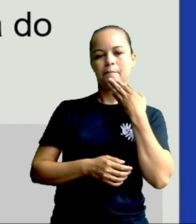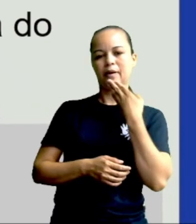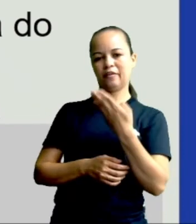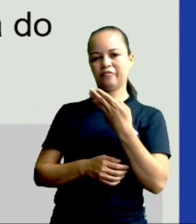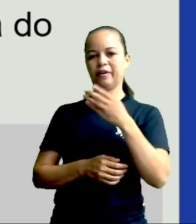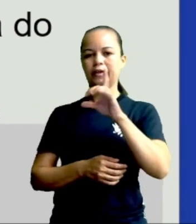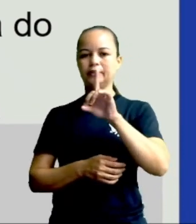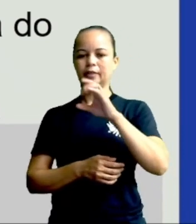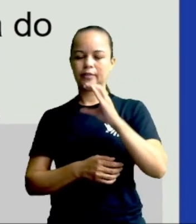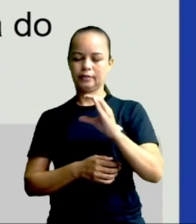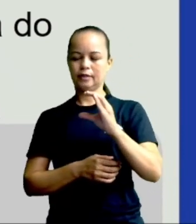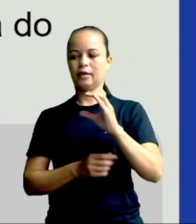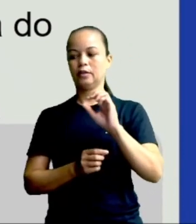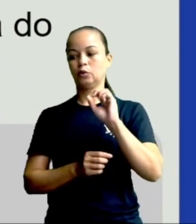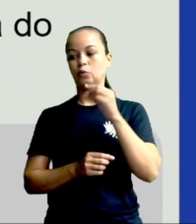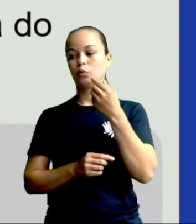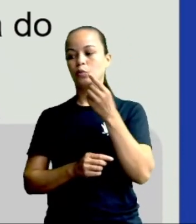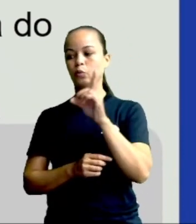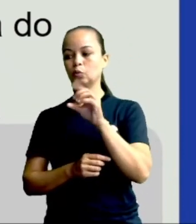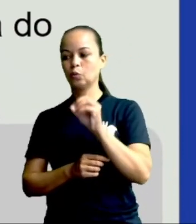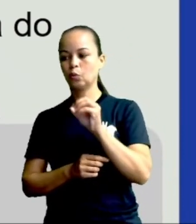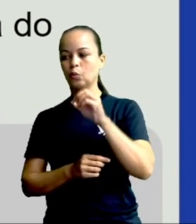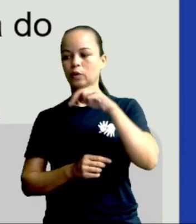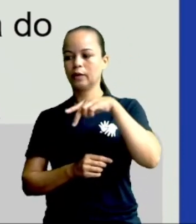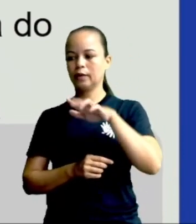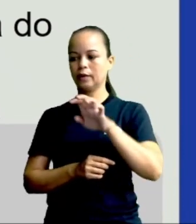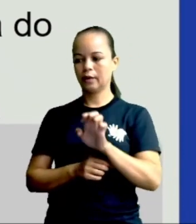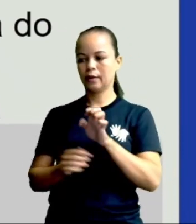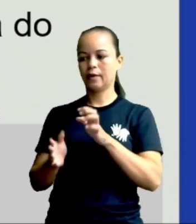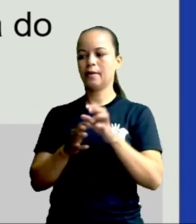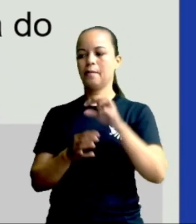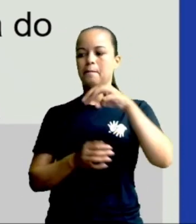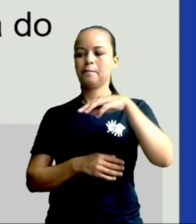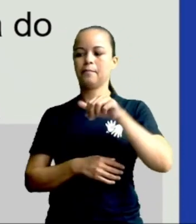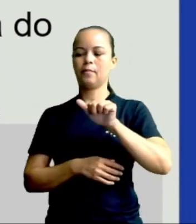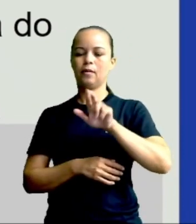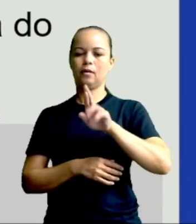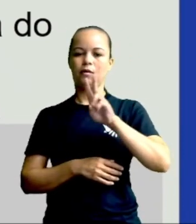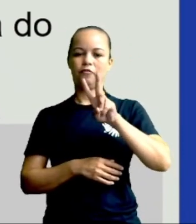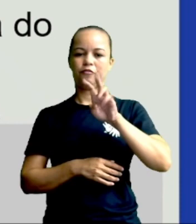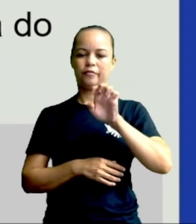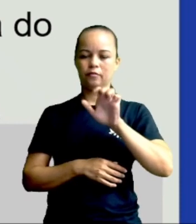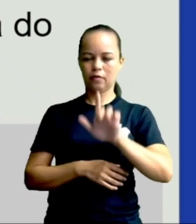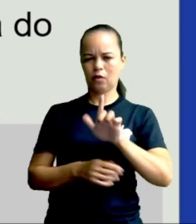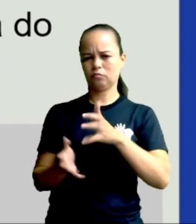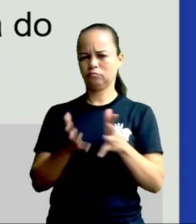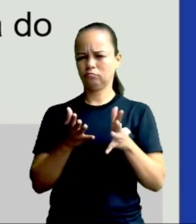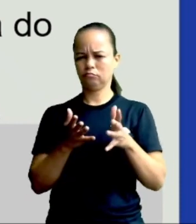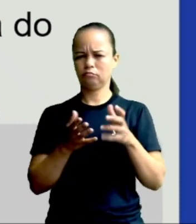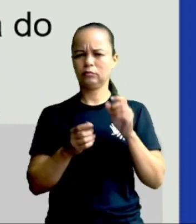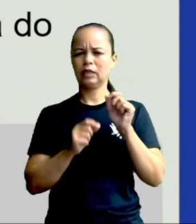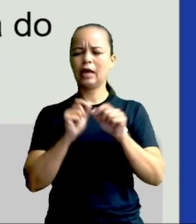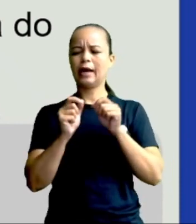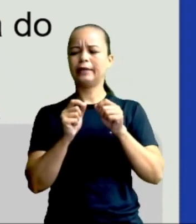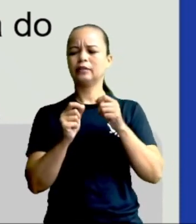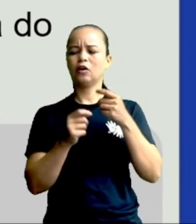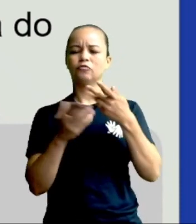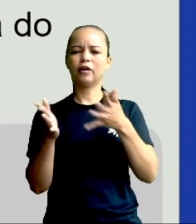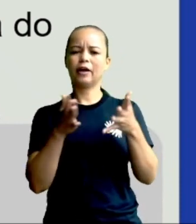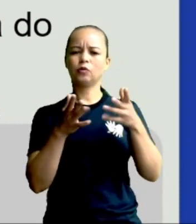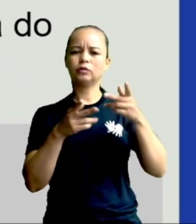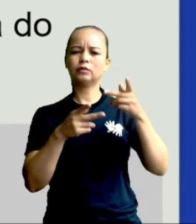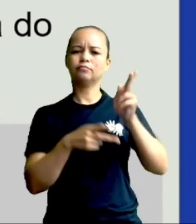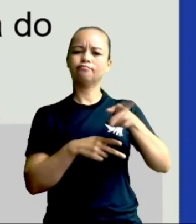regência do verbo preferir o verbo com o verbo preferir nós sempre vamos utilizar a preposição a